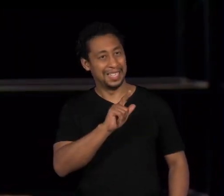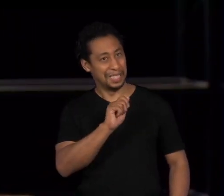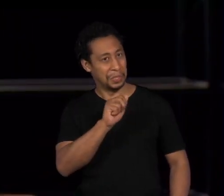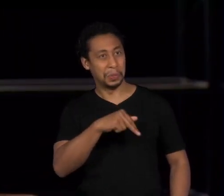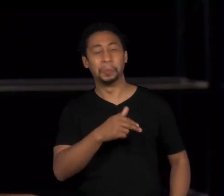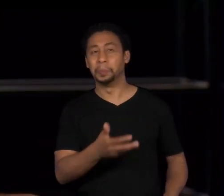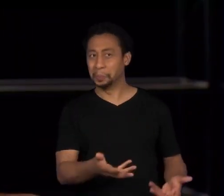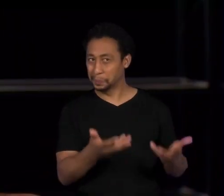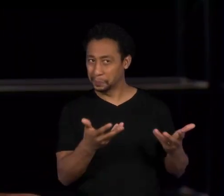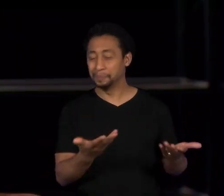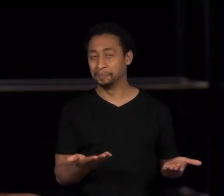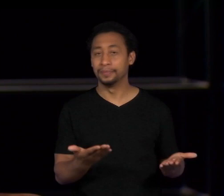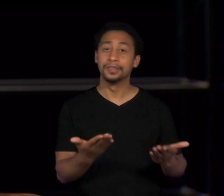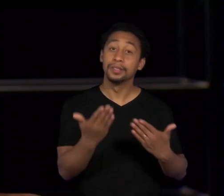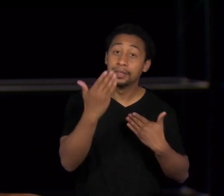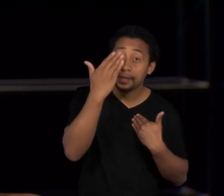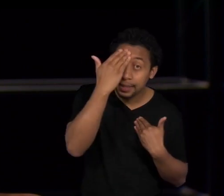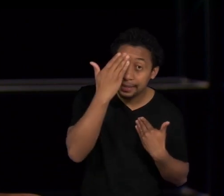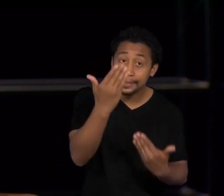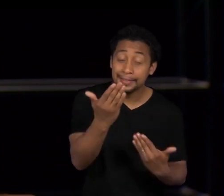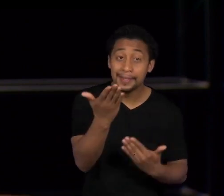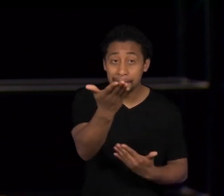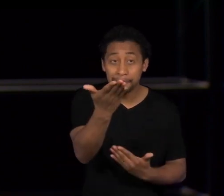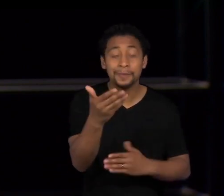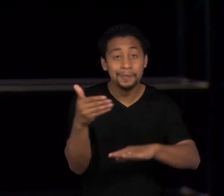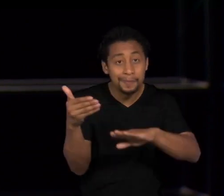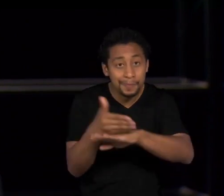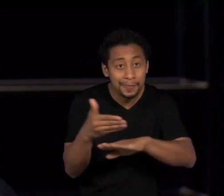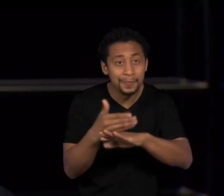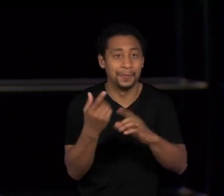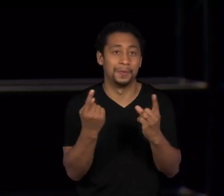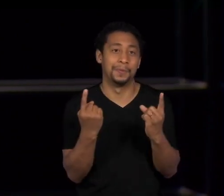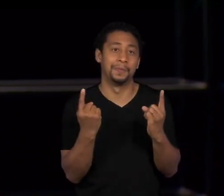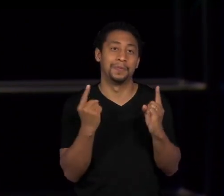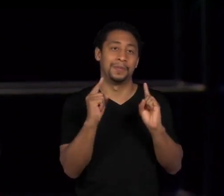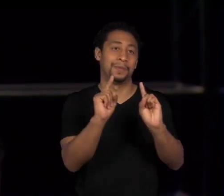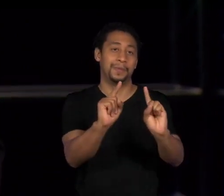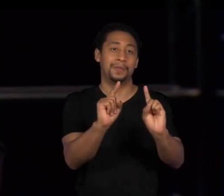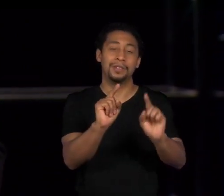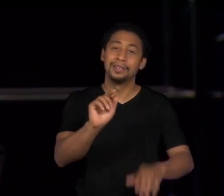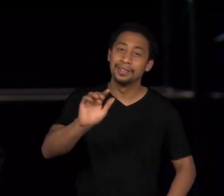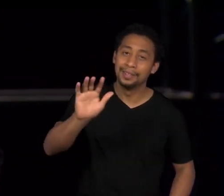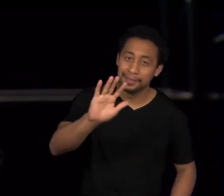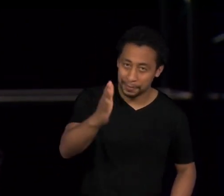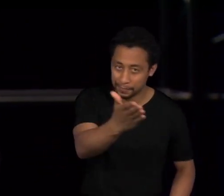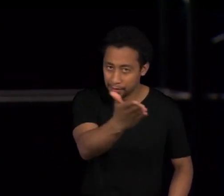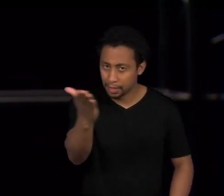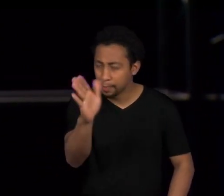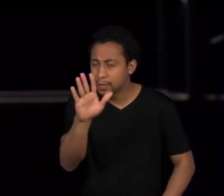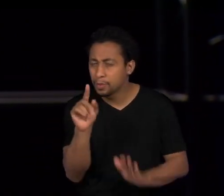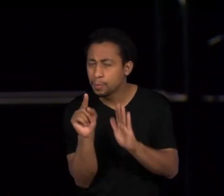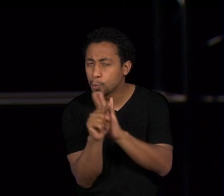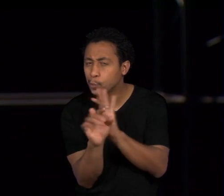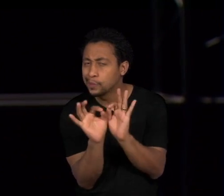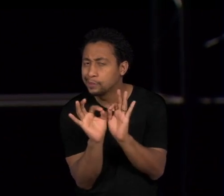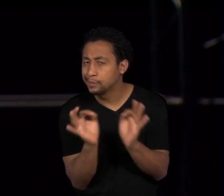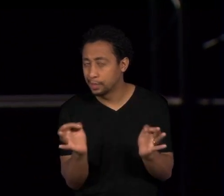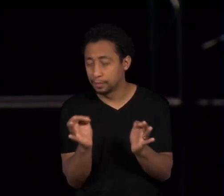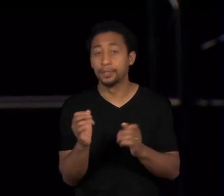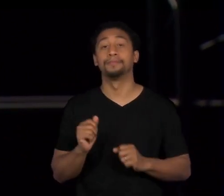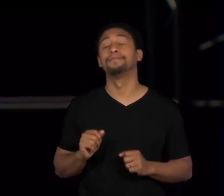obrig eu quero agradecer desde já a sua participação aqui no Persona e queria me despedir de você com uma perguntinha simples também quando alguém lá